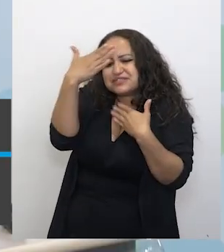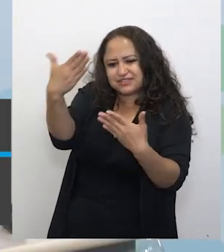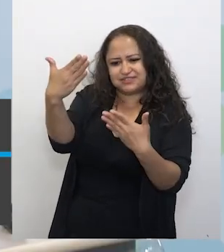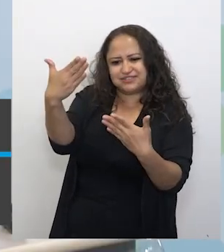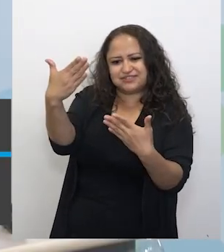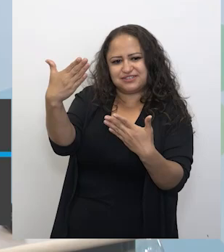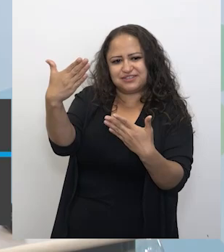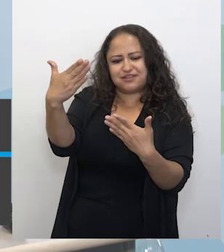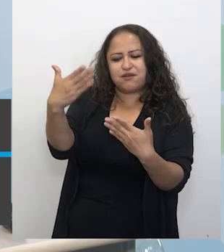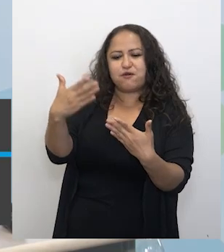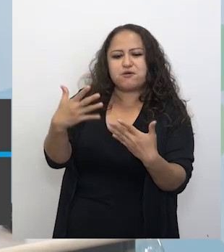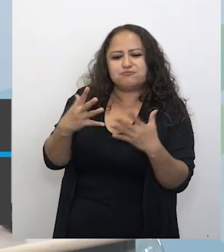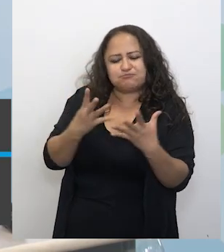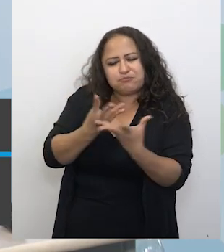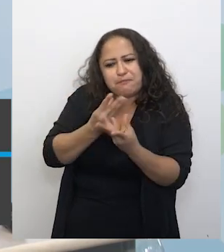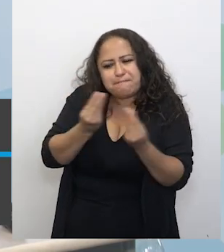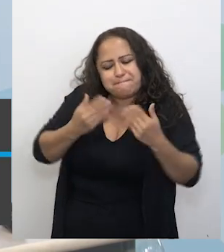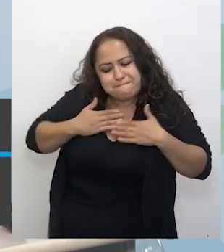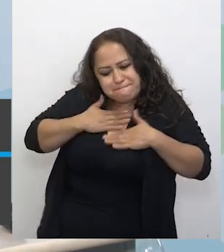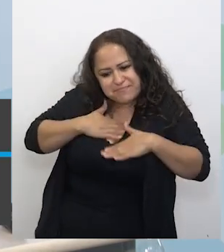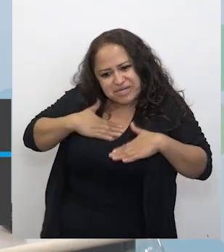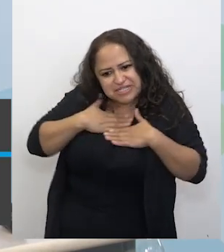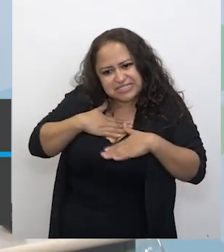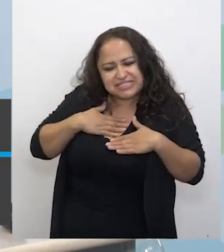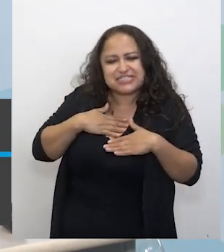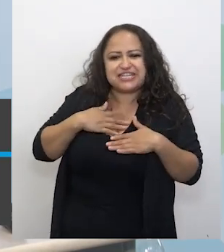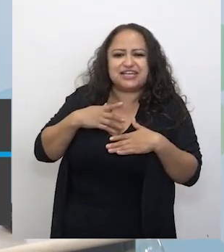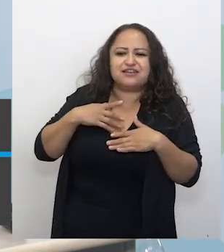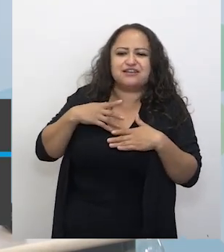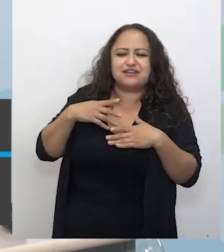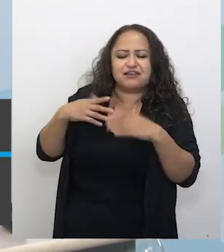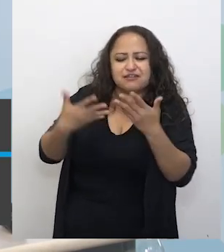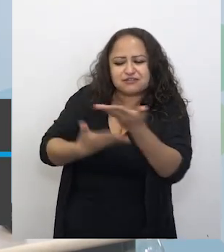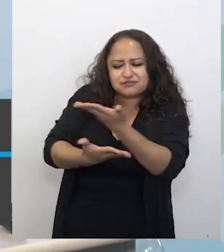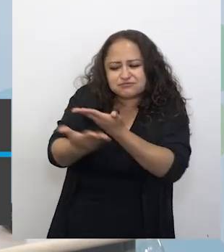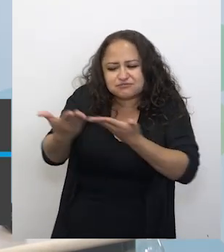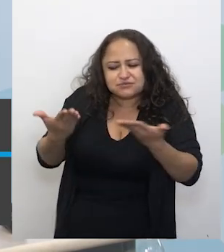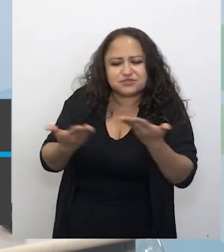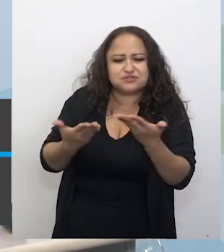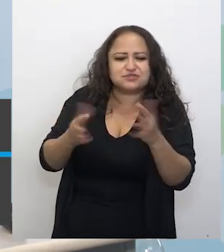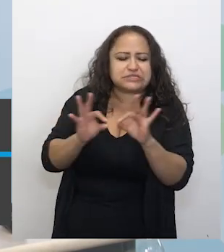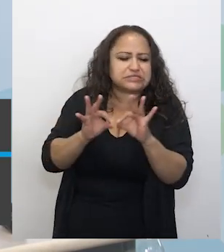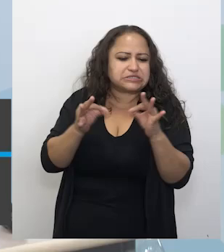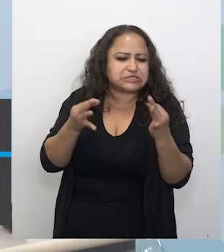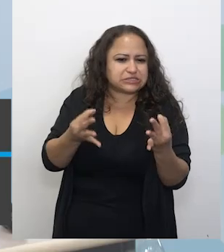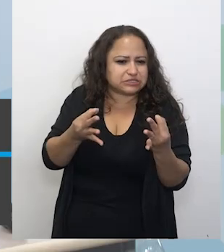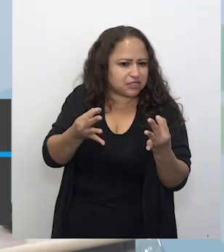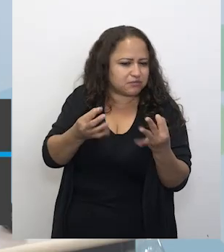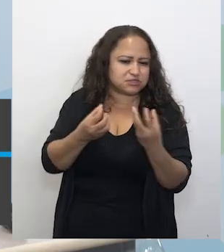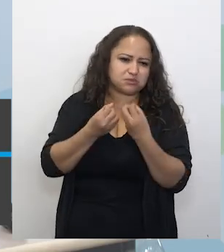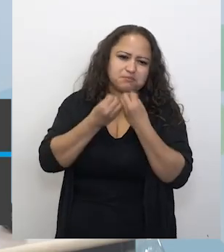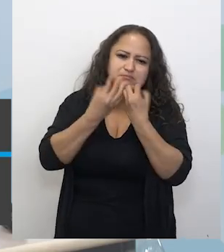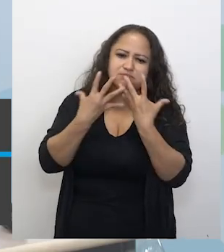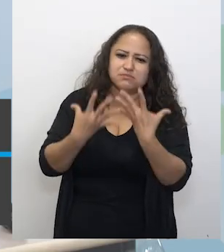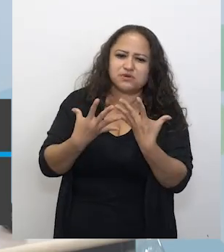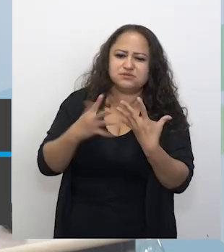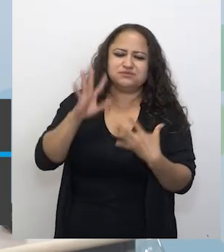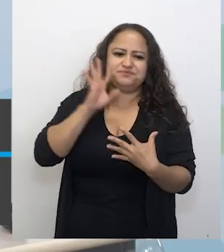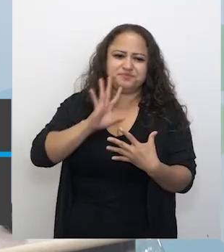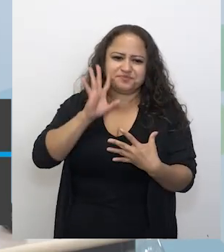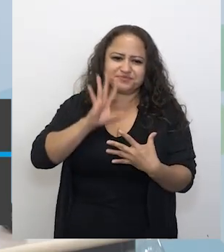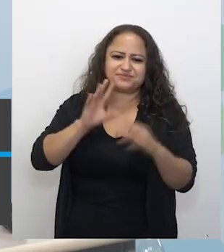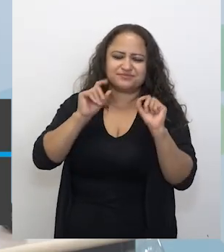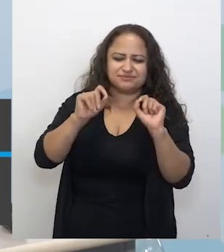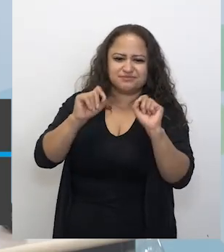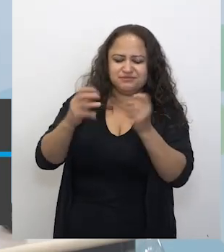foi uma grande satisfação poder lhe escutar, essa síntese, né, tão boa, tão legal que você